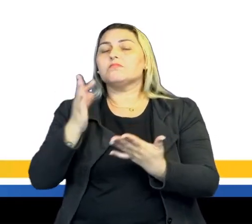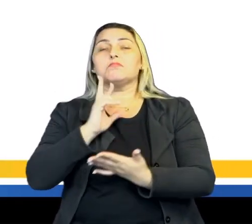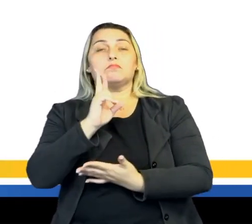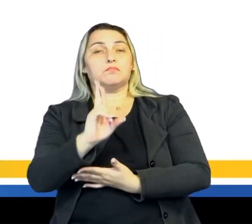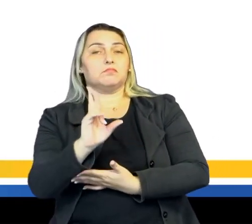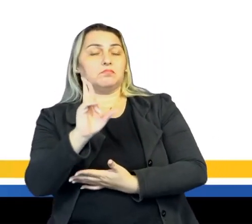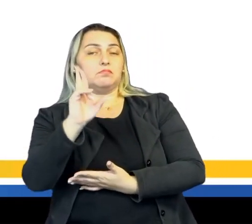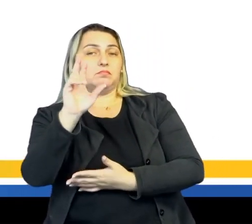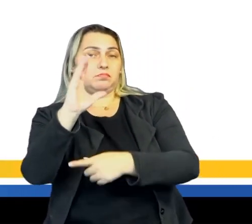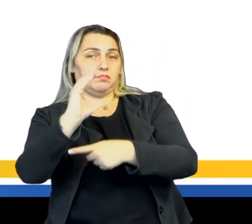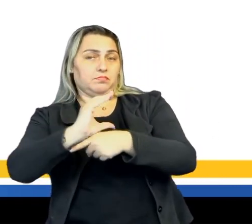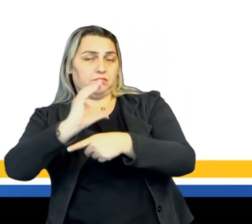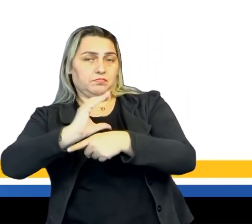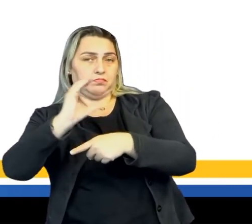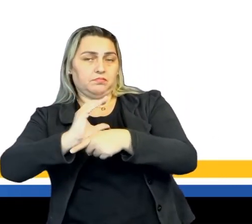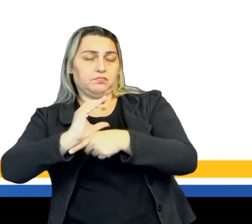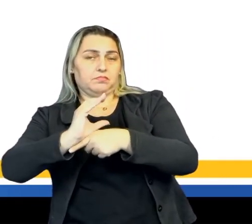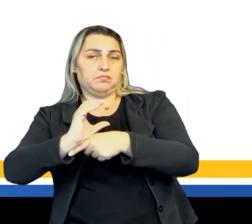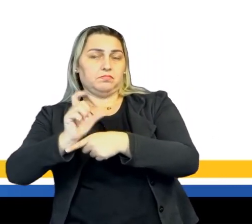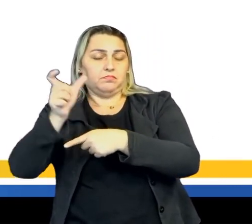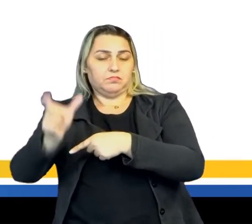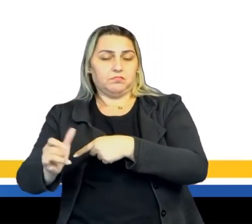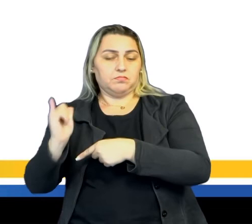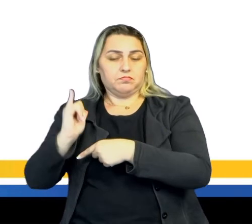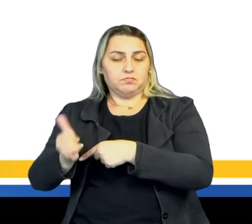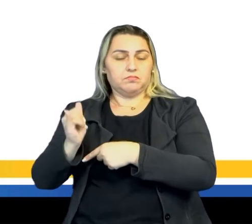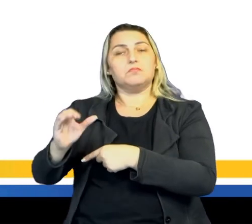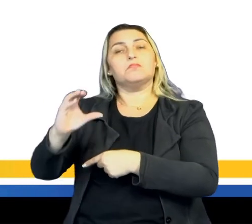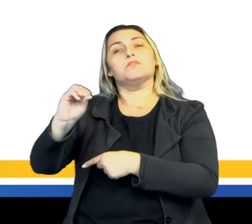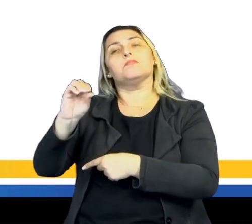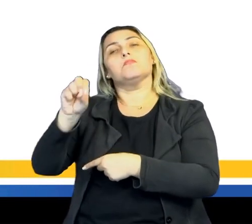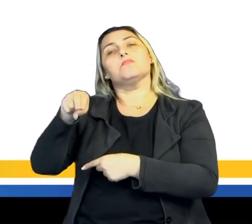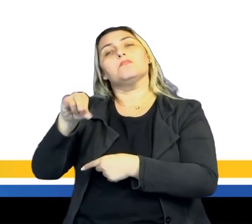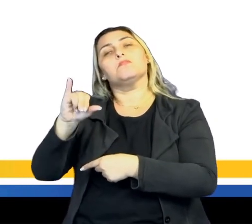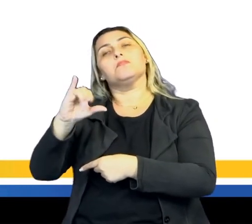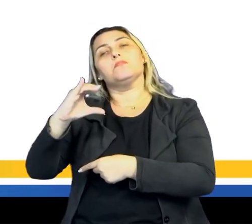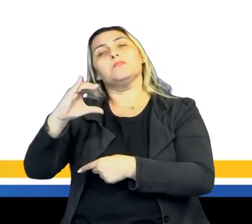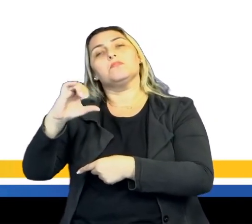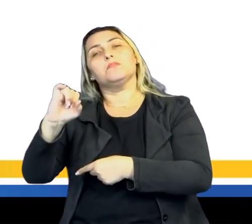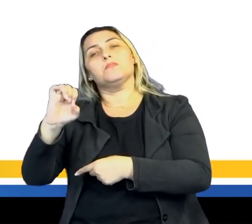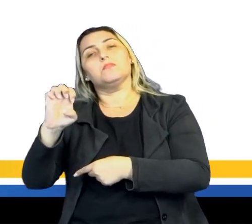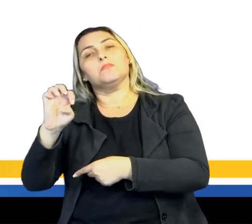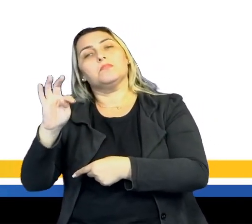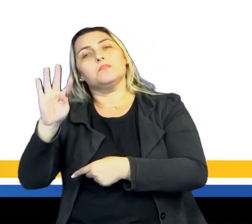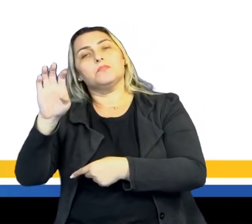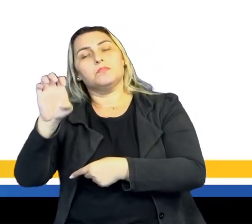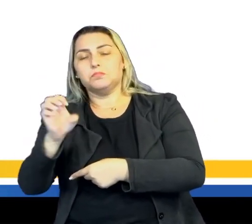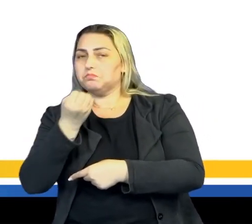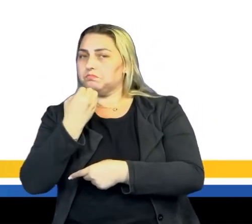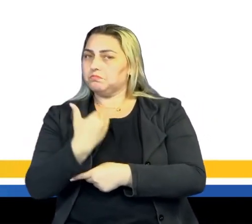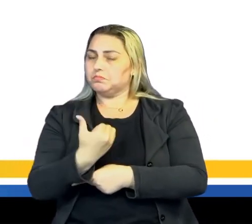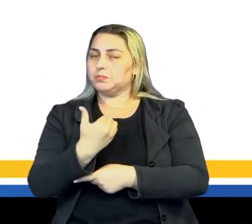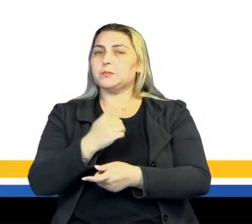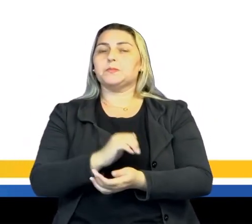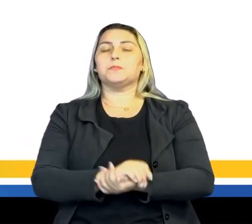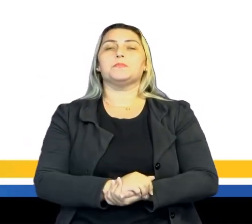Acertou quem marcou letra C, o narrador onisciente. Muito bem.